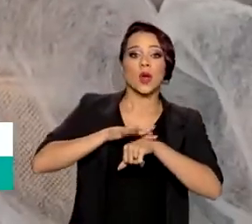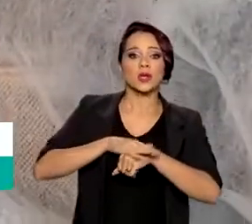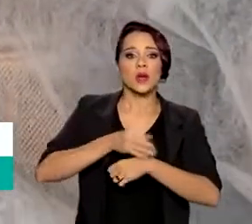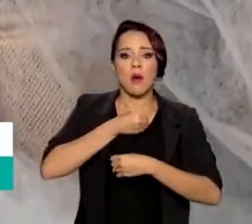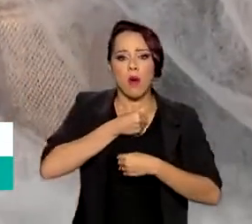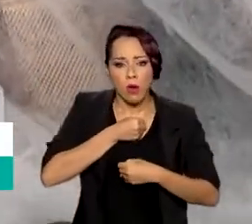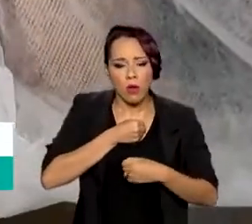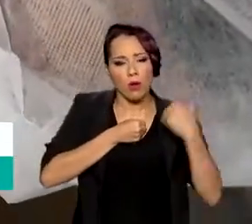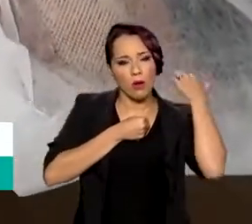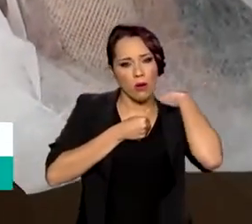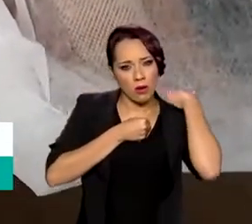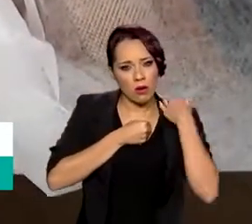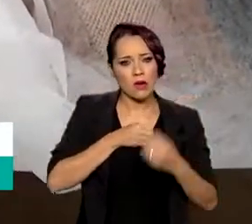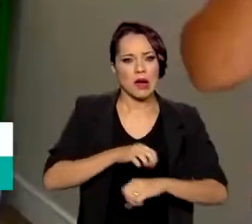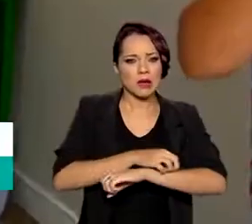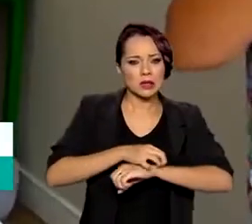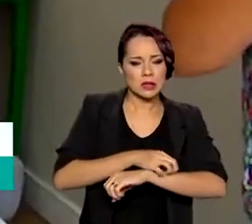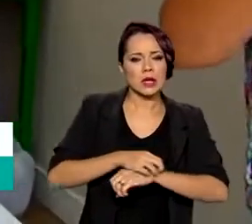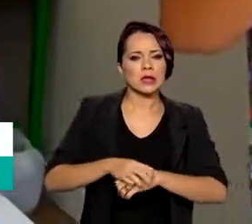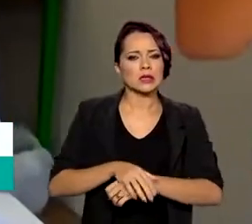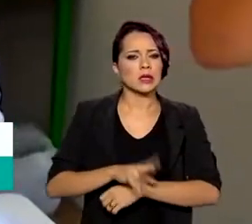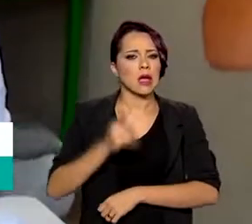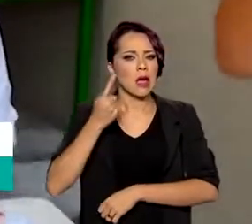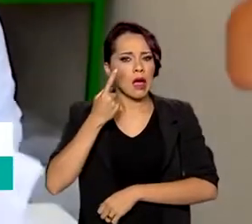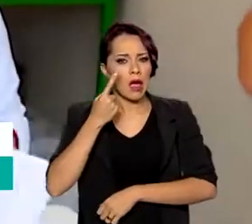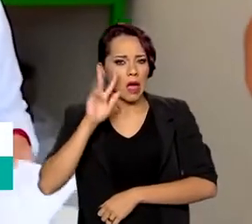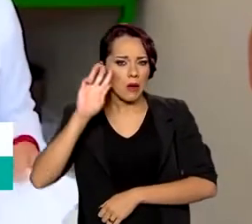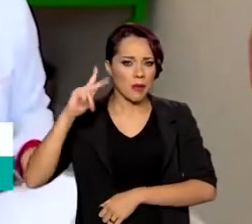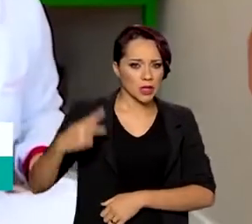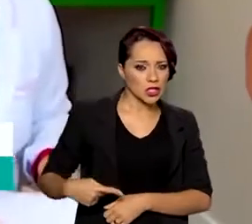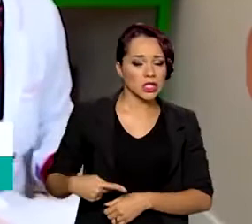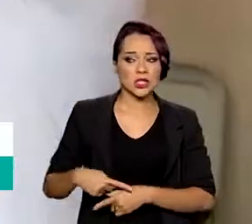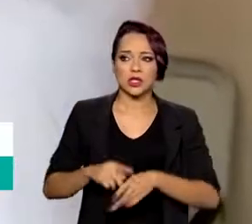tuberculose, hanseníase, hepatite, dentre outras,